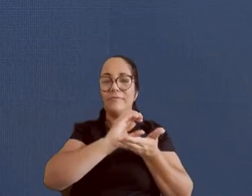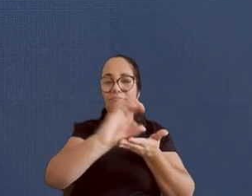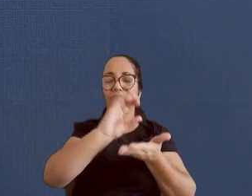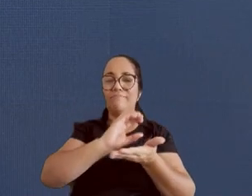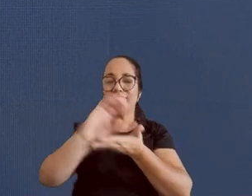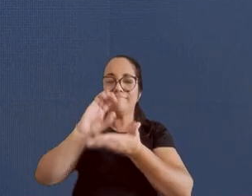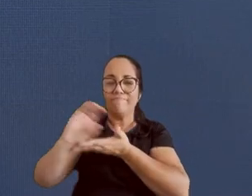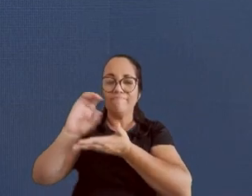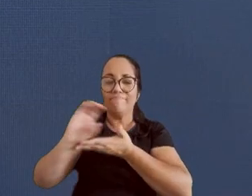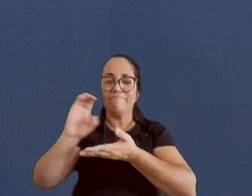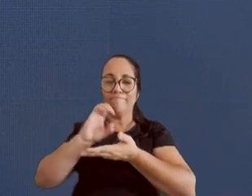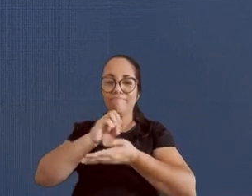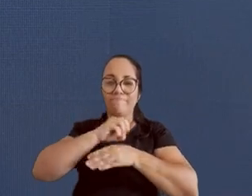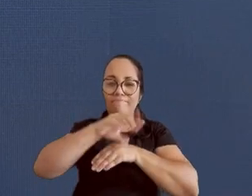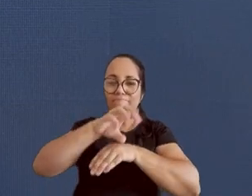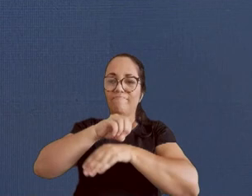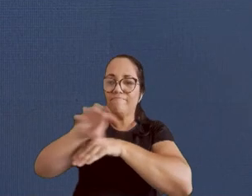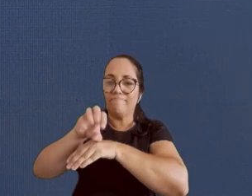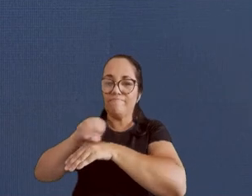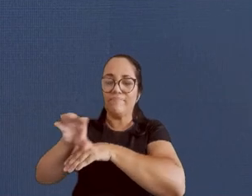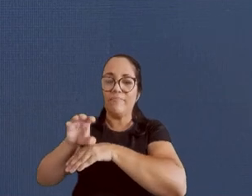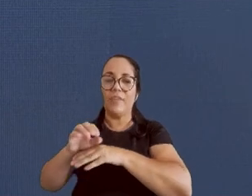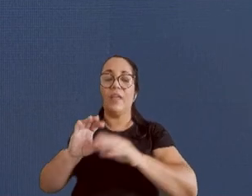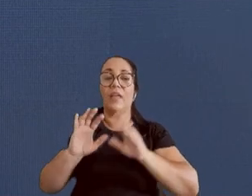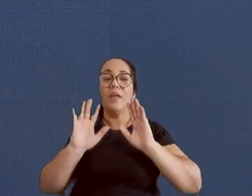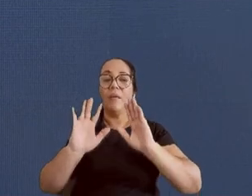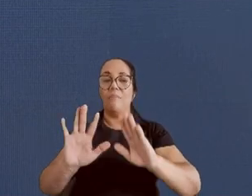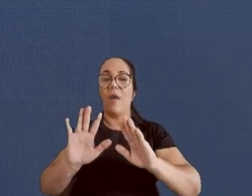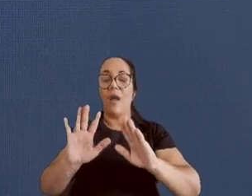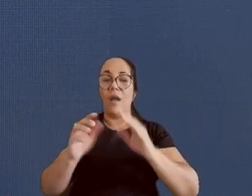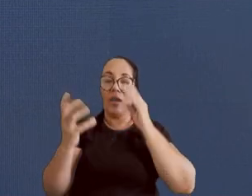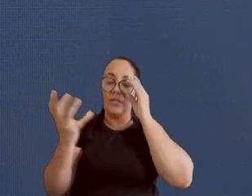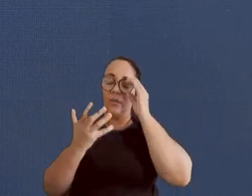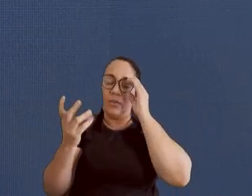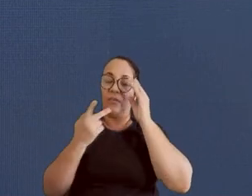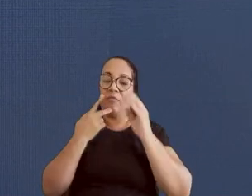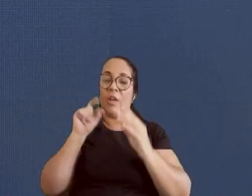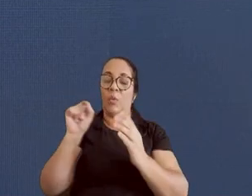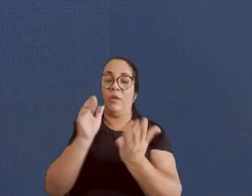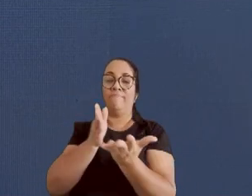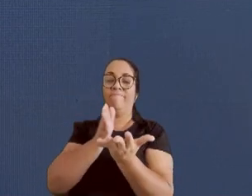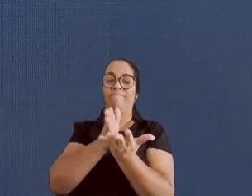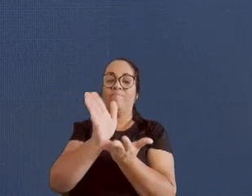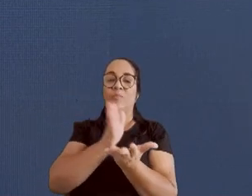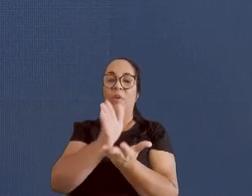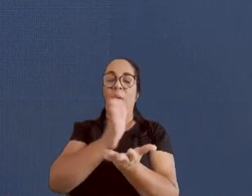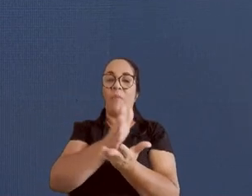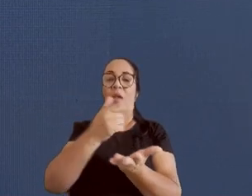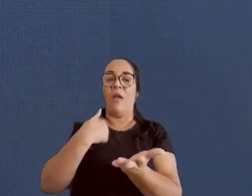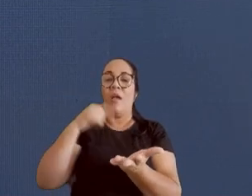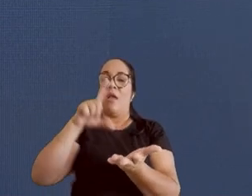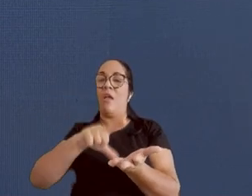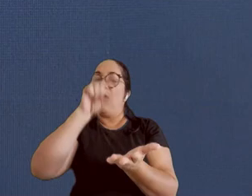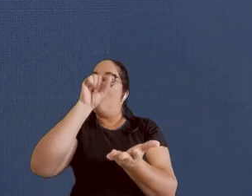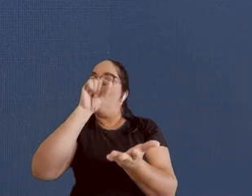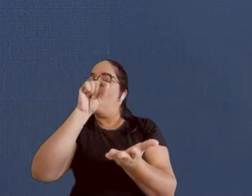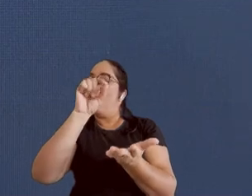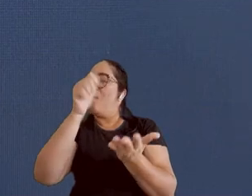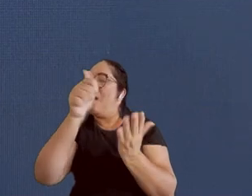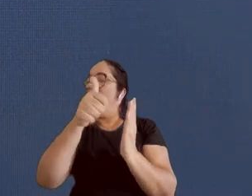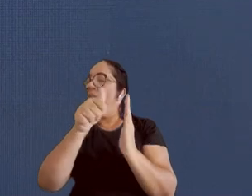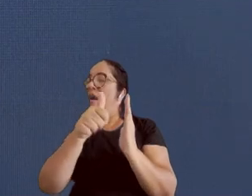mais uma ponte que eu que eu que eu entendo eu gosto de dizer que eu sou historicamente um analista frustrado né porque